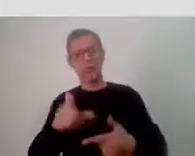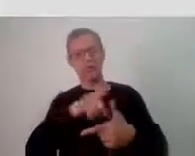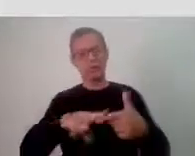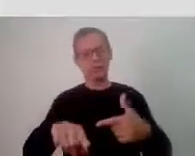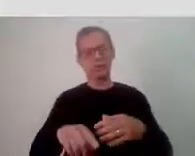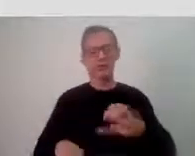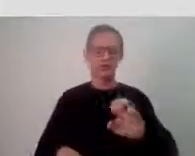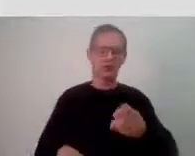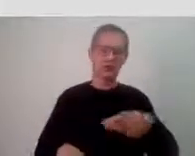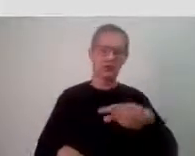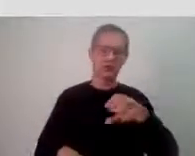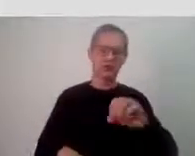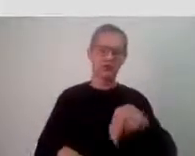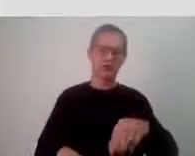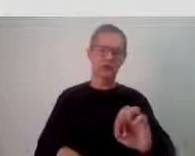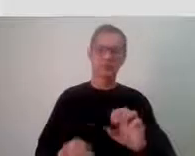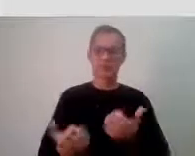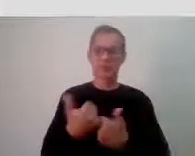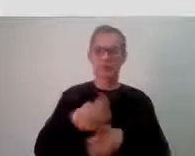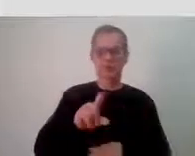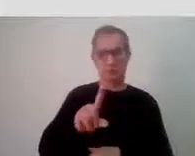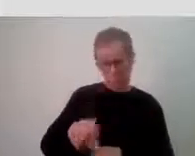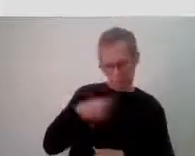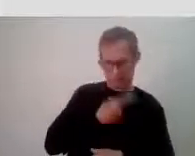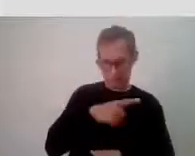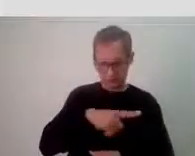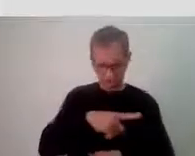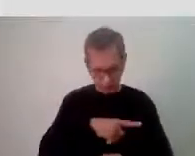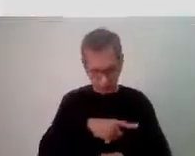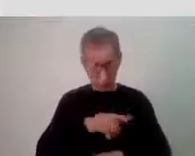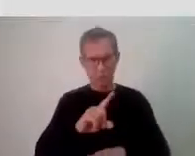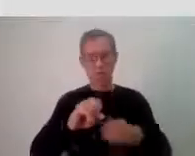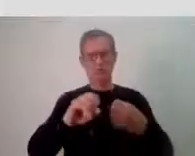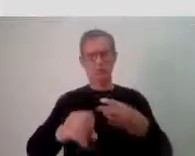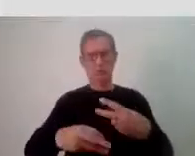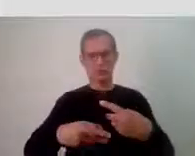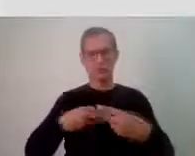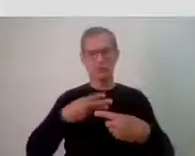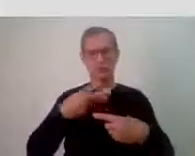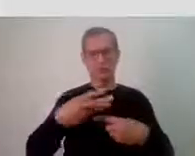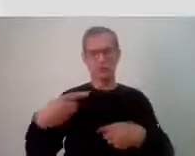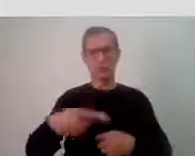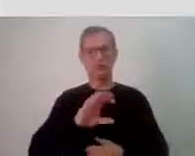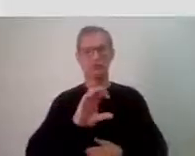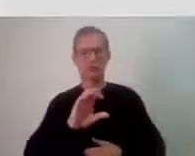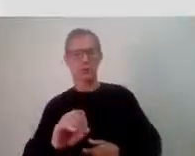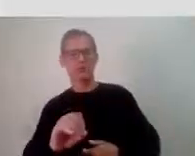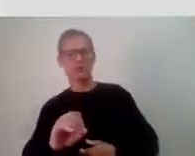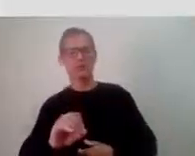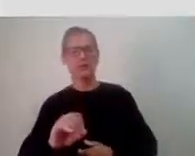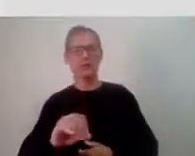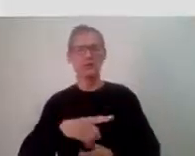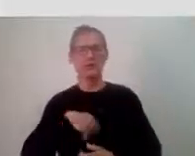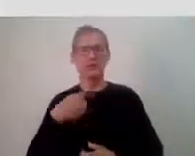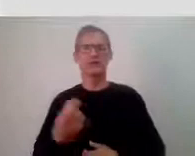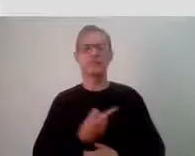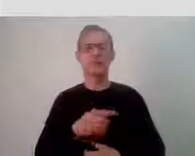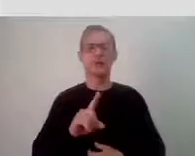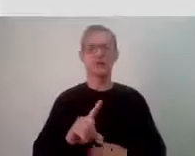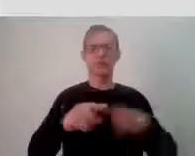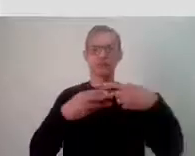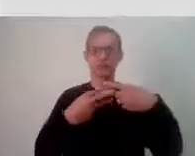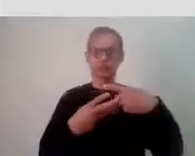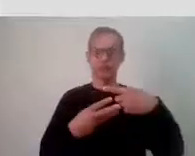Depois, substitui o 1. Nós vamos ter 1 ao cubo, menos 0. Nós vamos ter